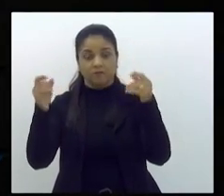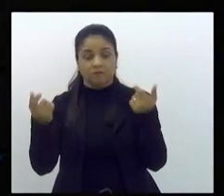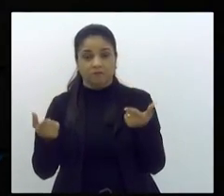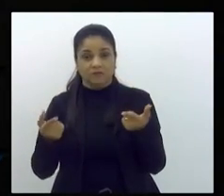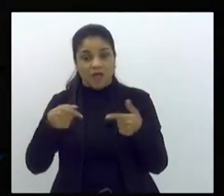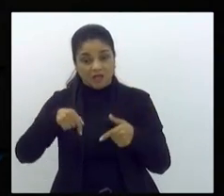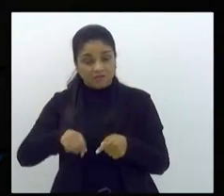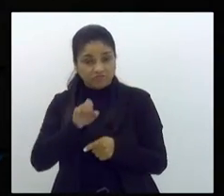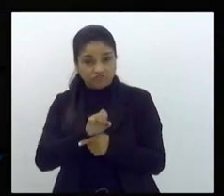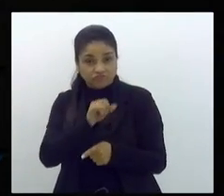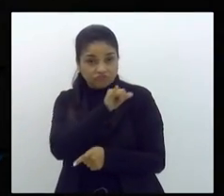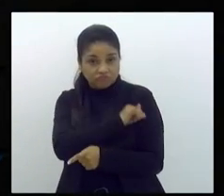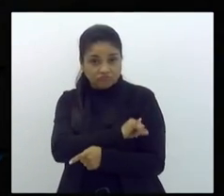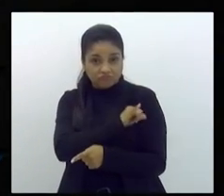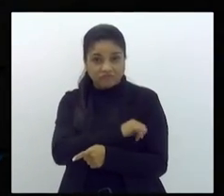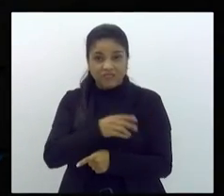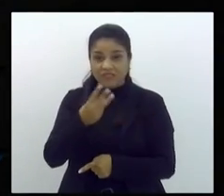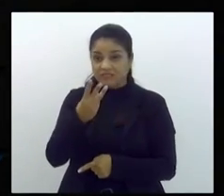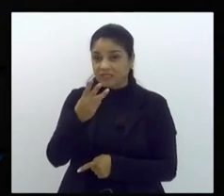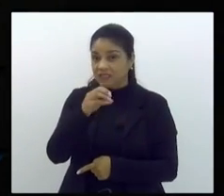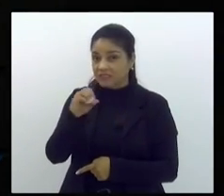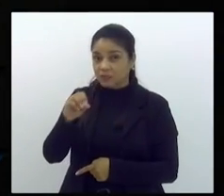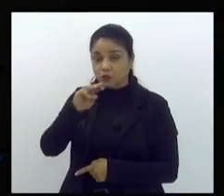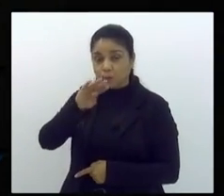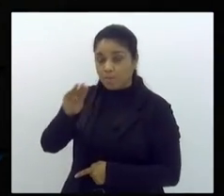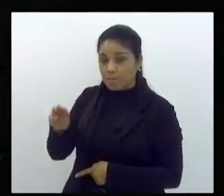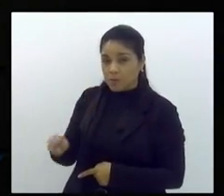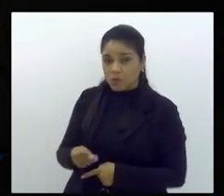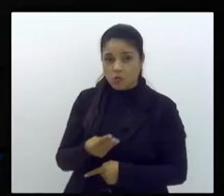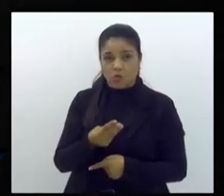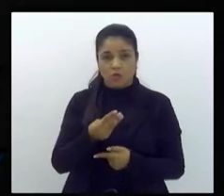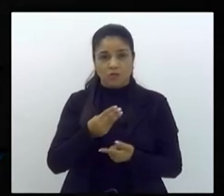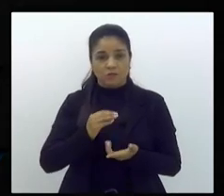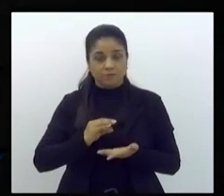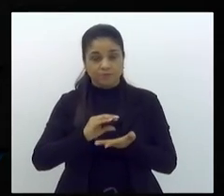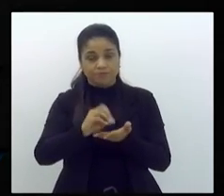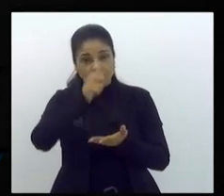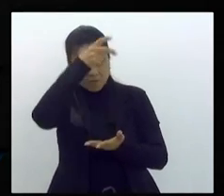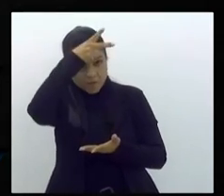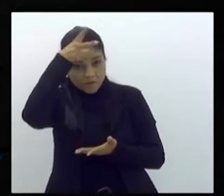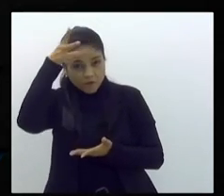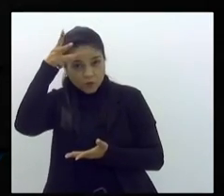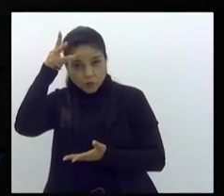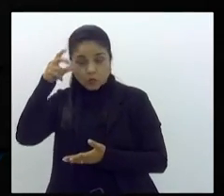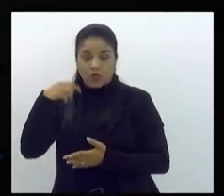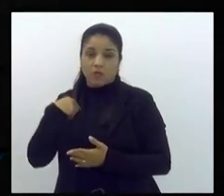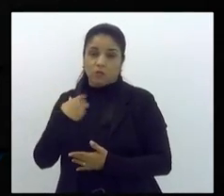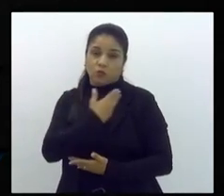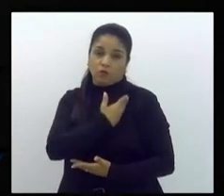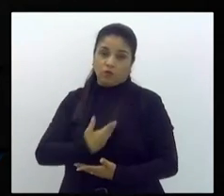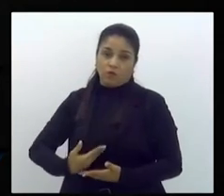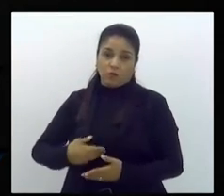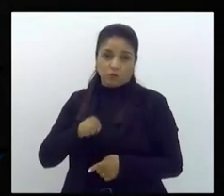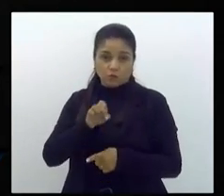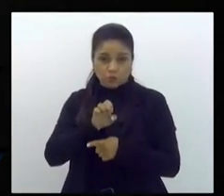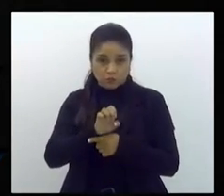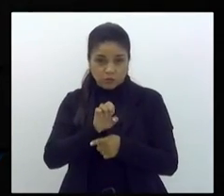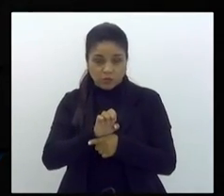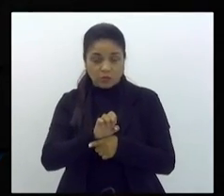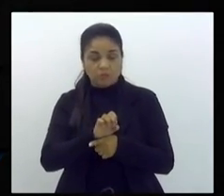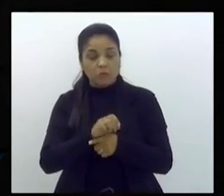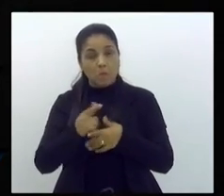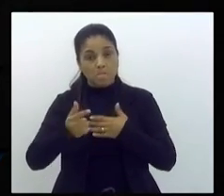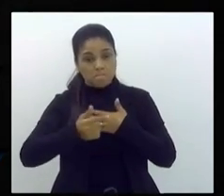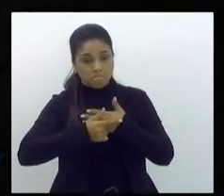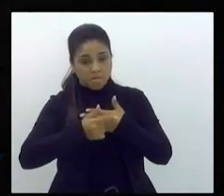são quase 300 milhões que serão aportados em prefeituras do Estado então nós vamos estar fazendo o nosso